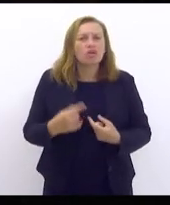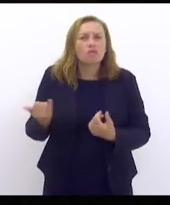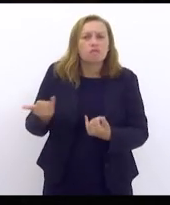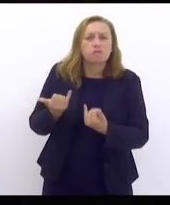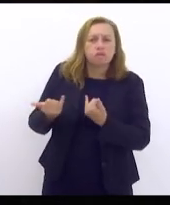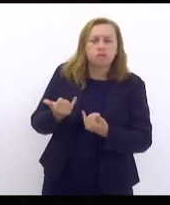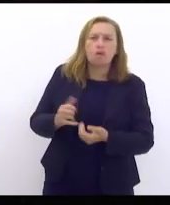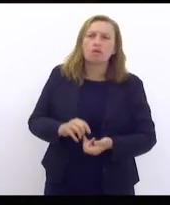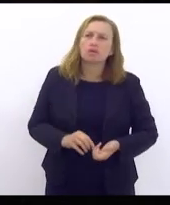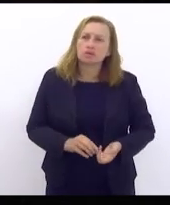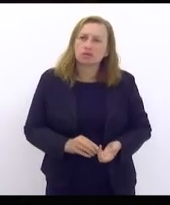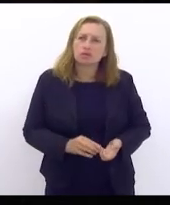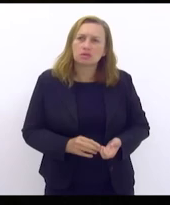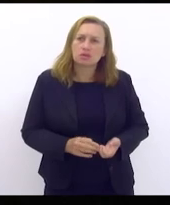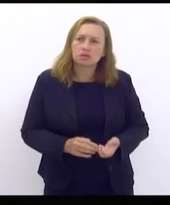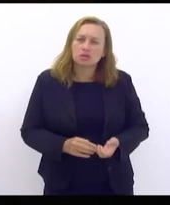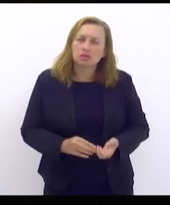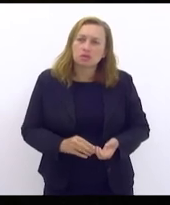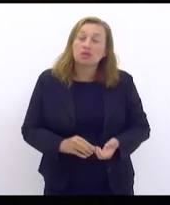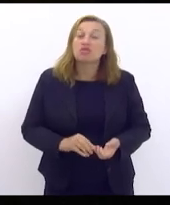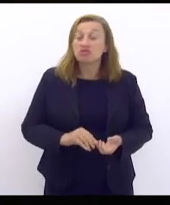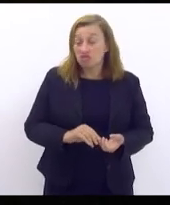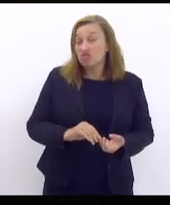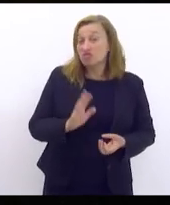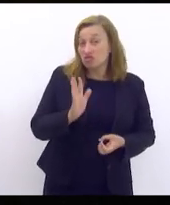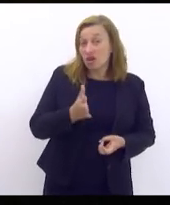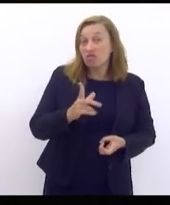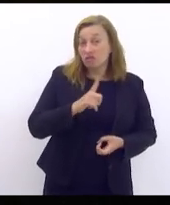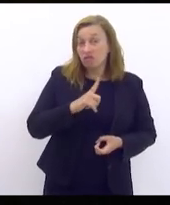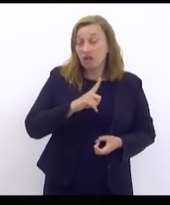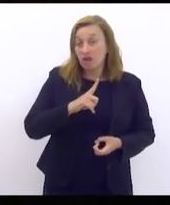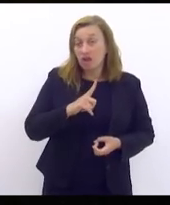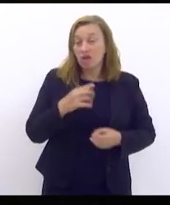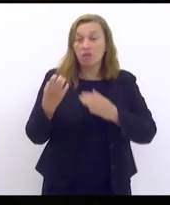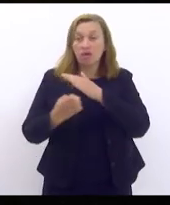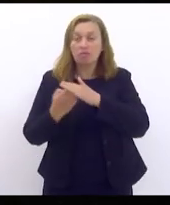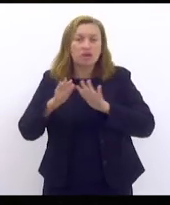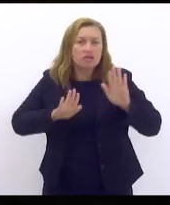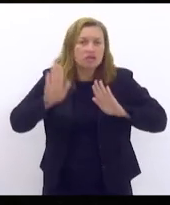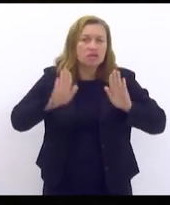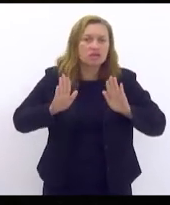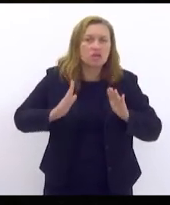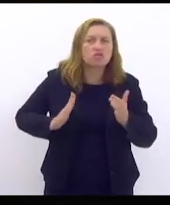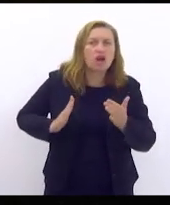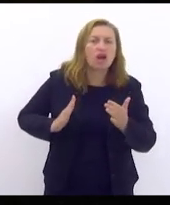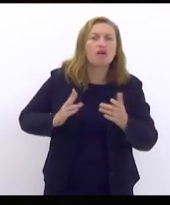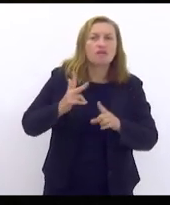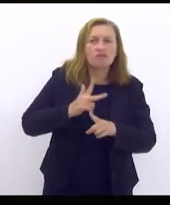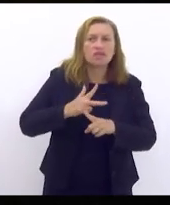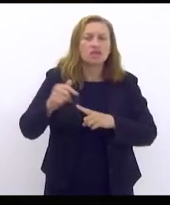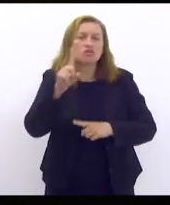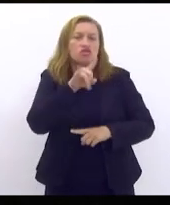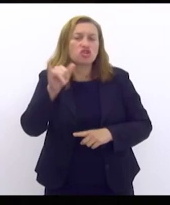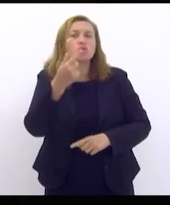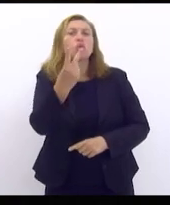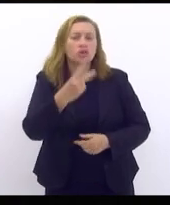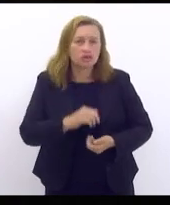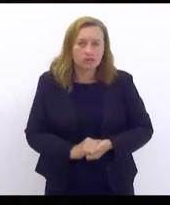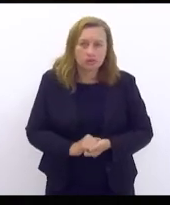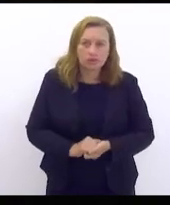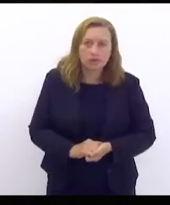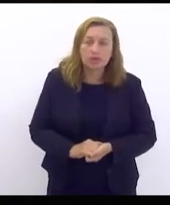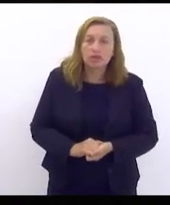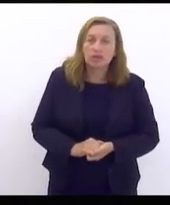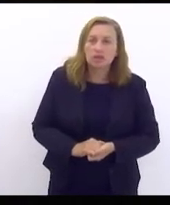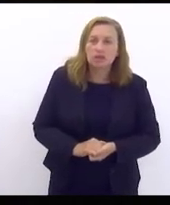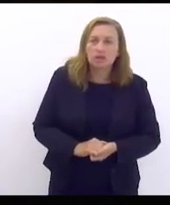informações que já tem uma empresa ganhadora dessa licitação que vai acontecer ainda dia 2, que,